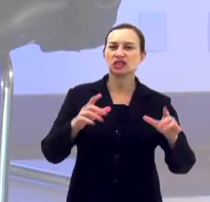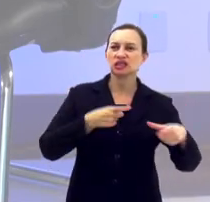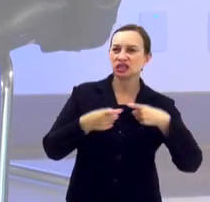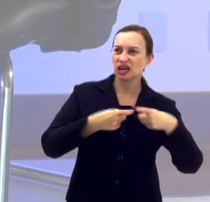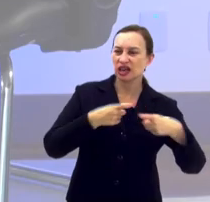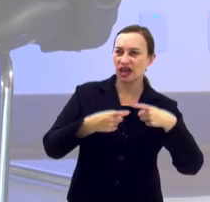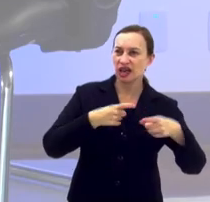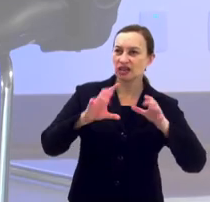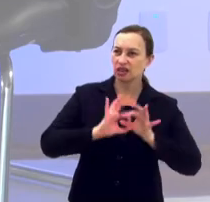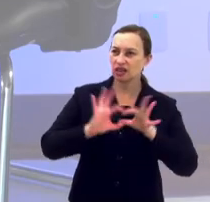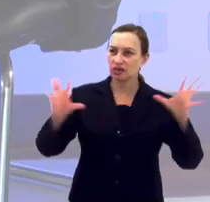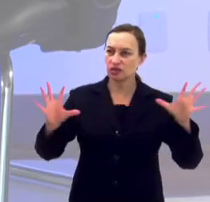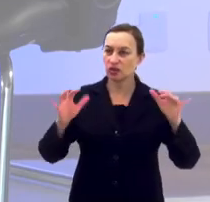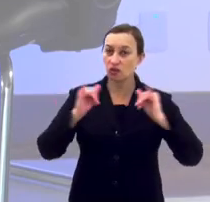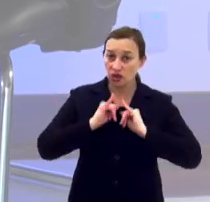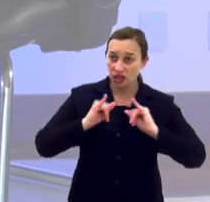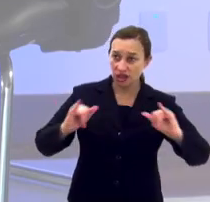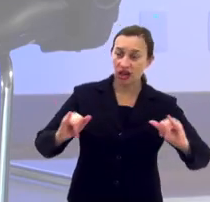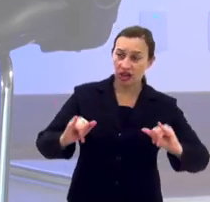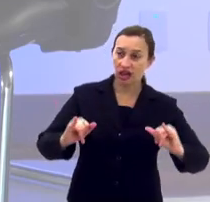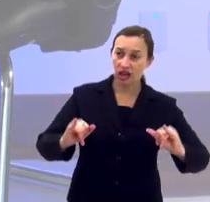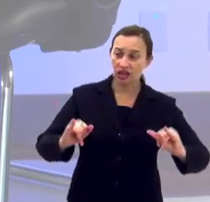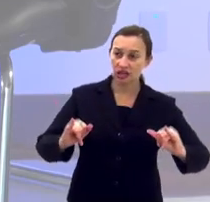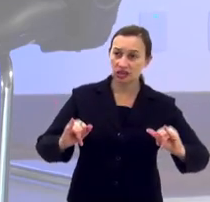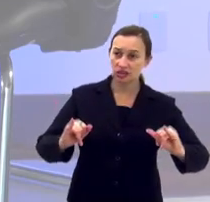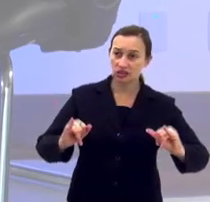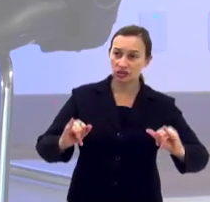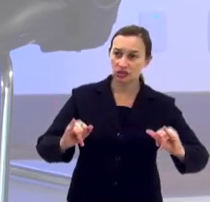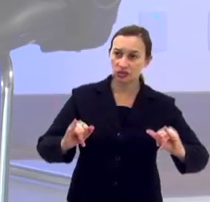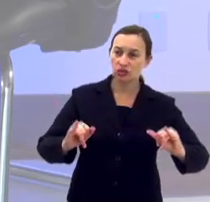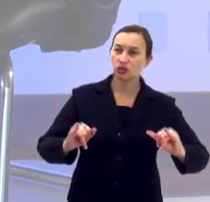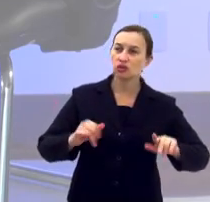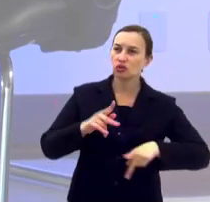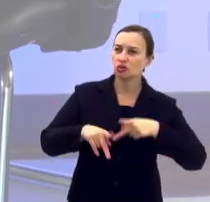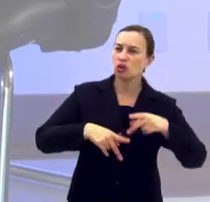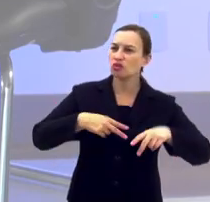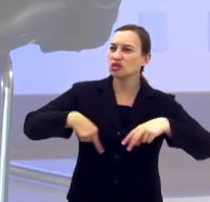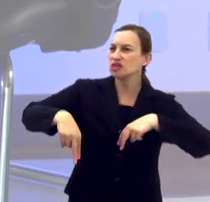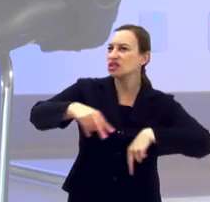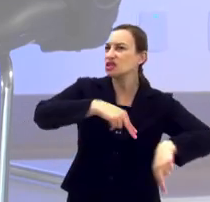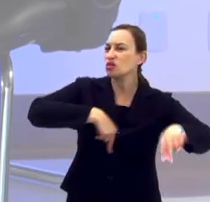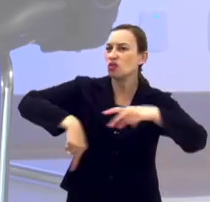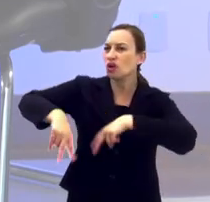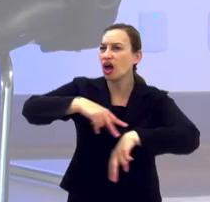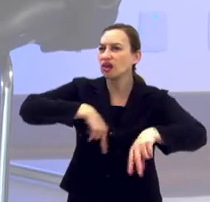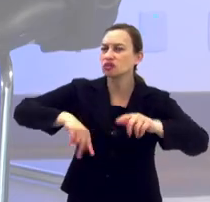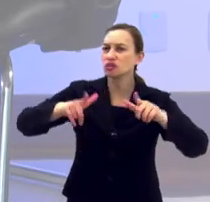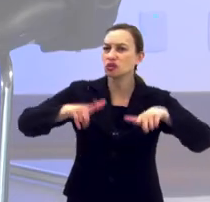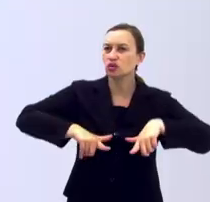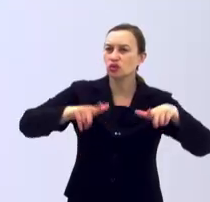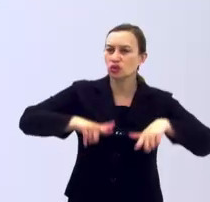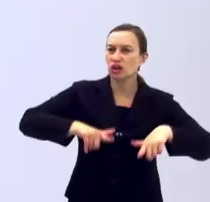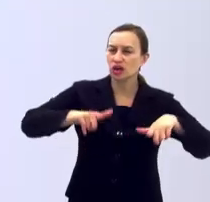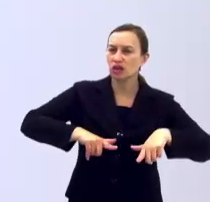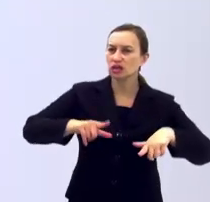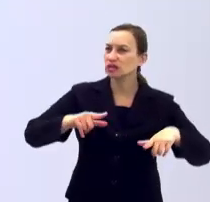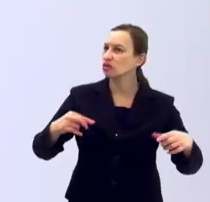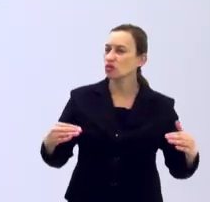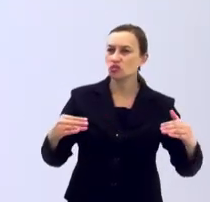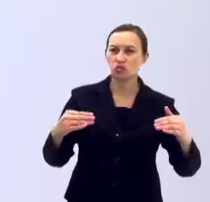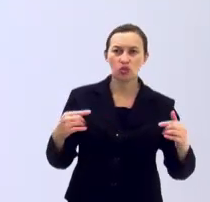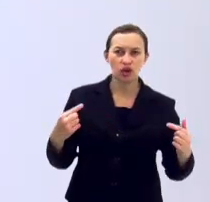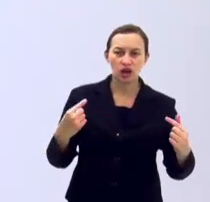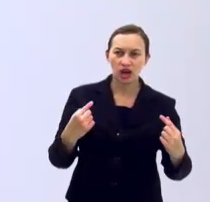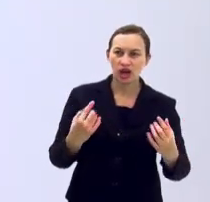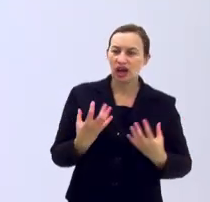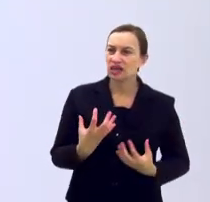da Independência, quando foi declarado que não... Assim, os povos que circundavam aquela região não concordaram